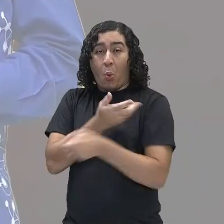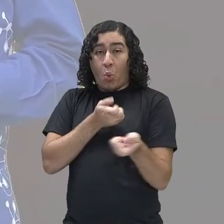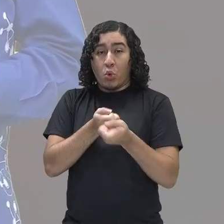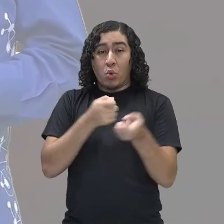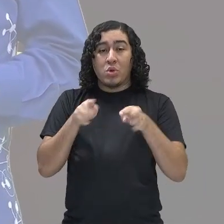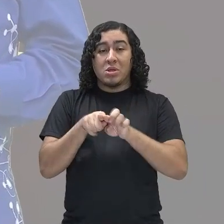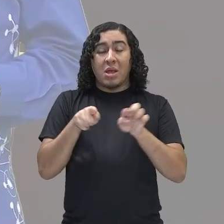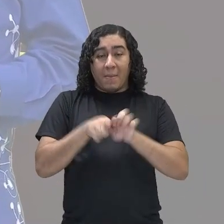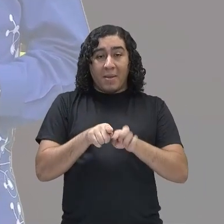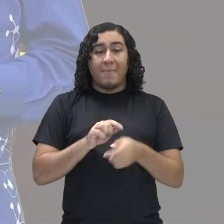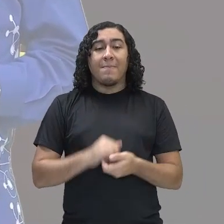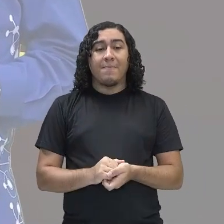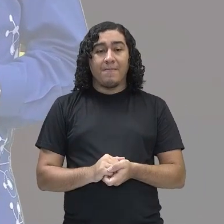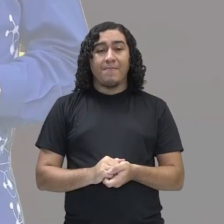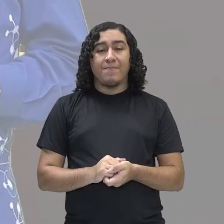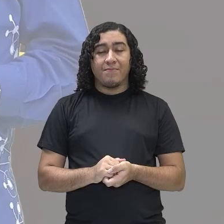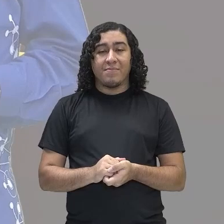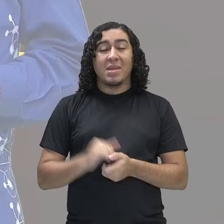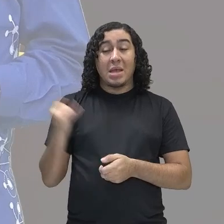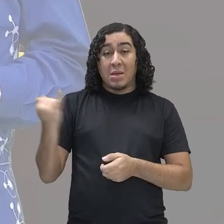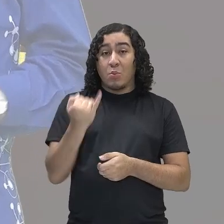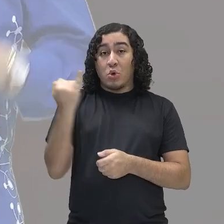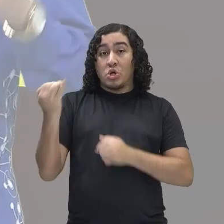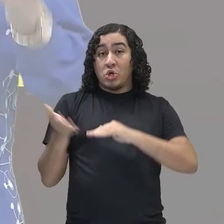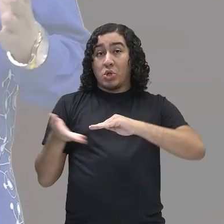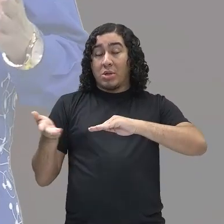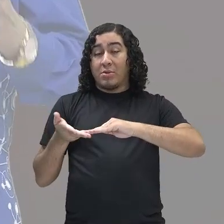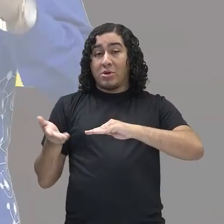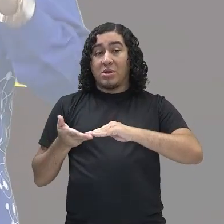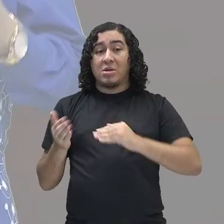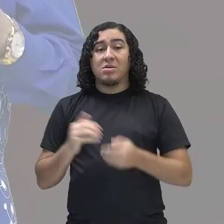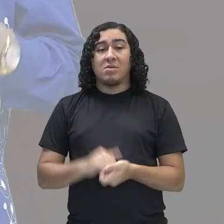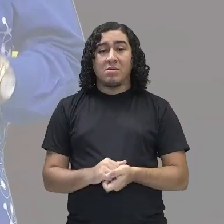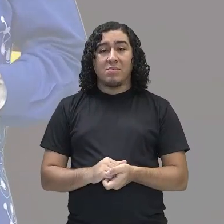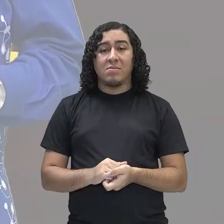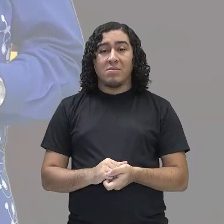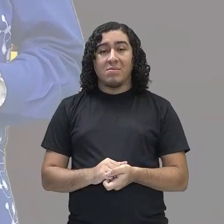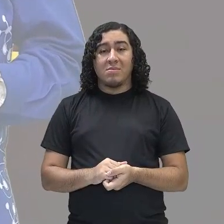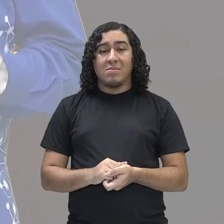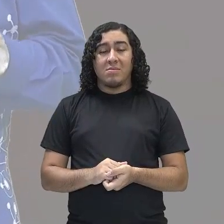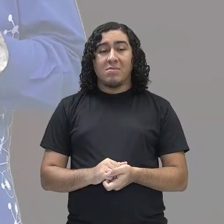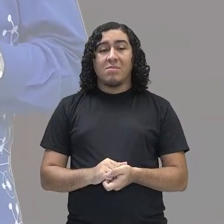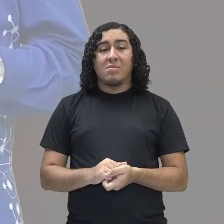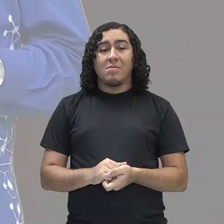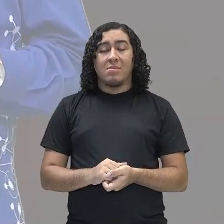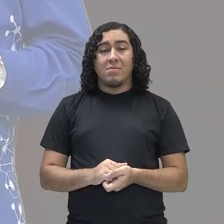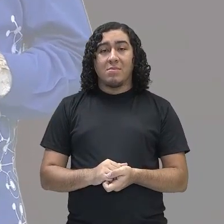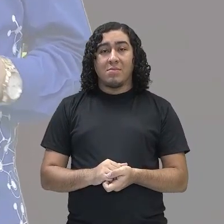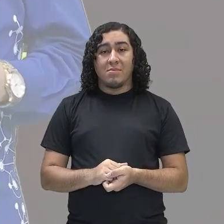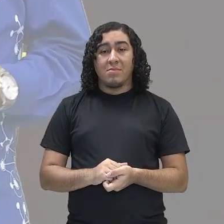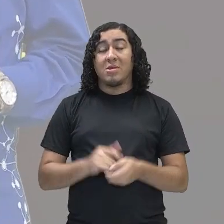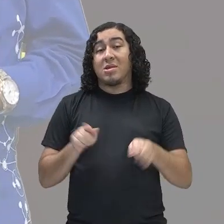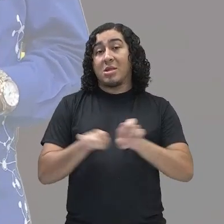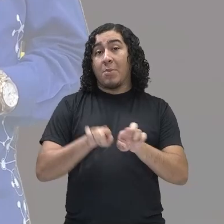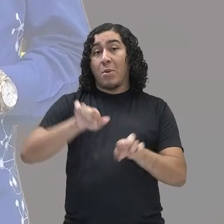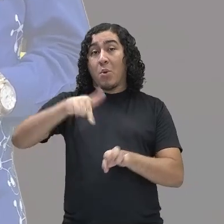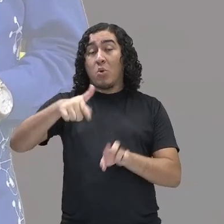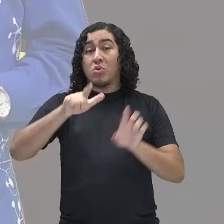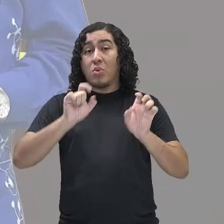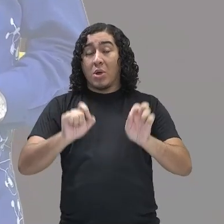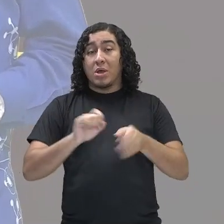Muito importante na contemporaneidade. Mas, diante de tudo isso, também uma outra competência é